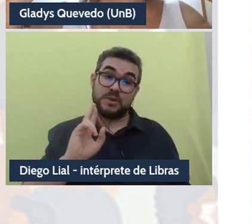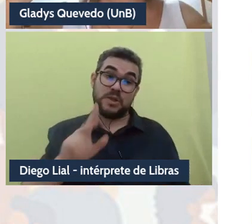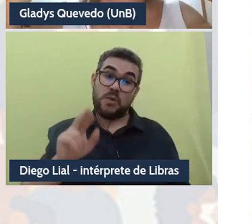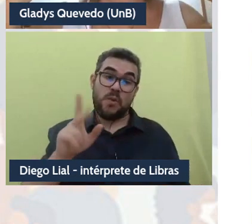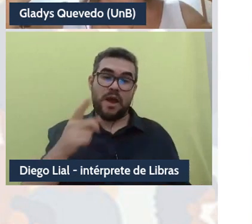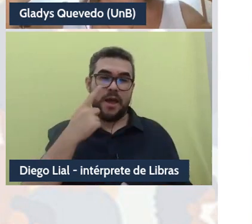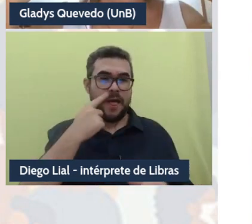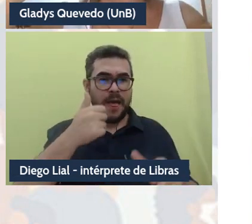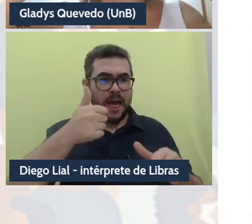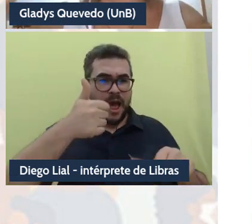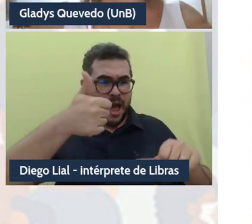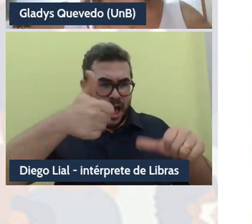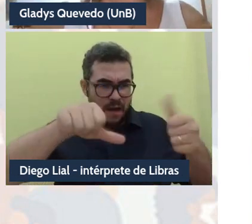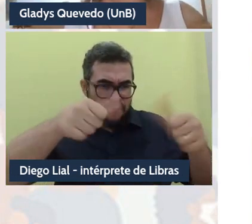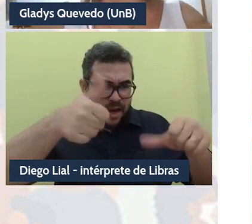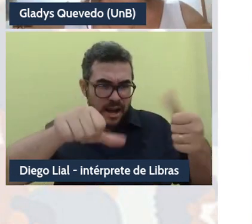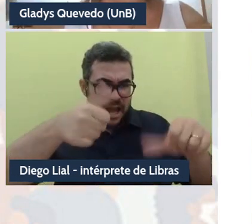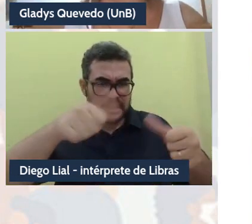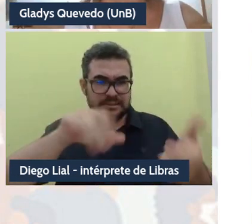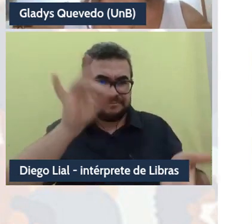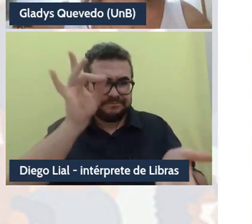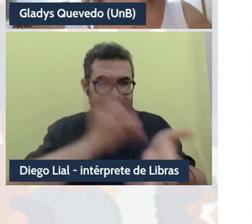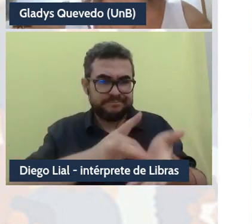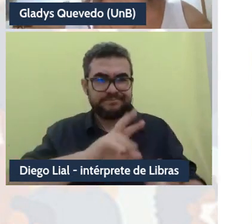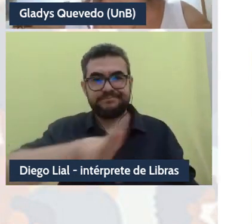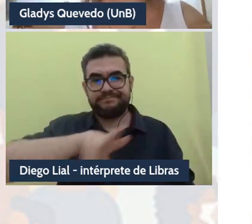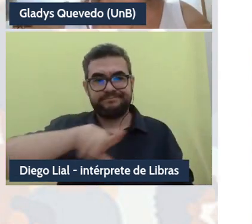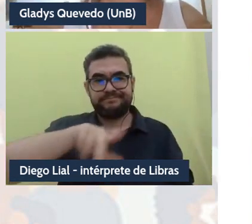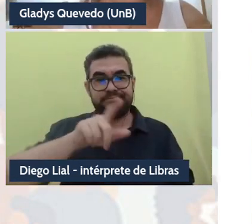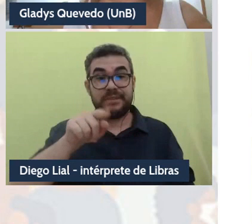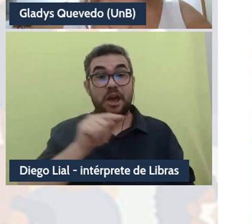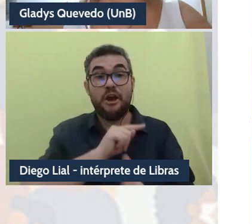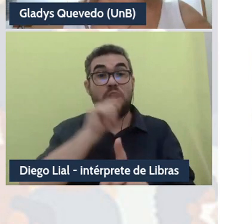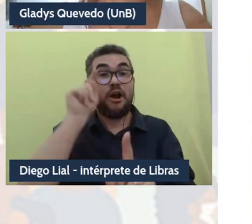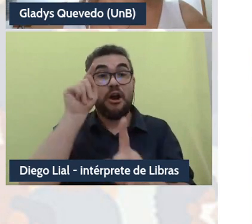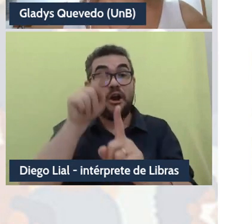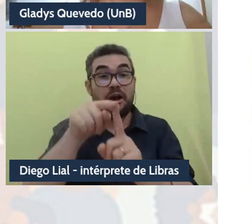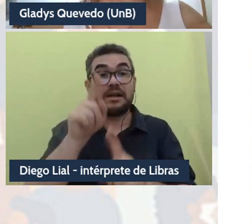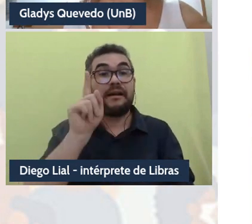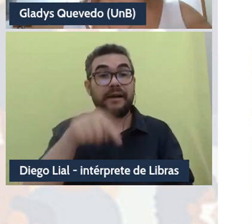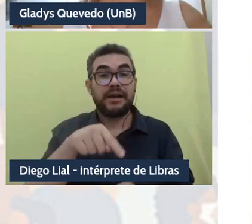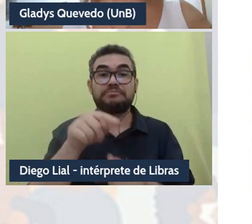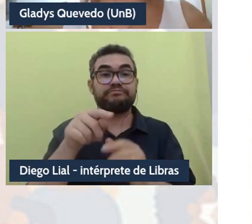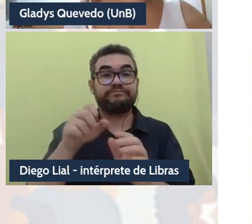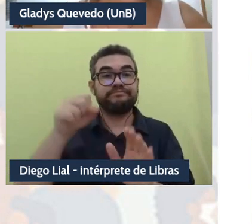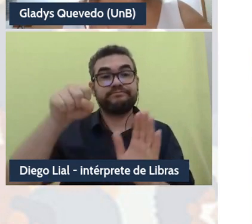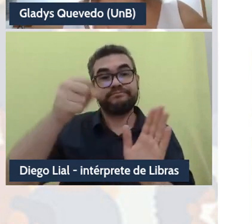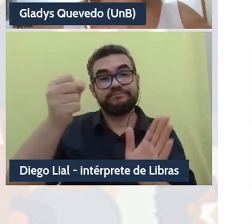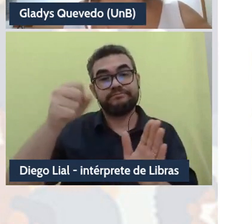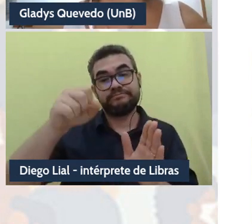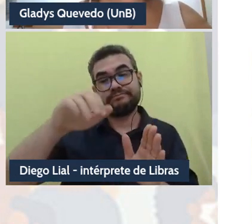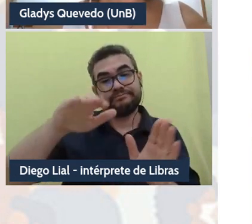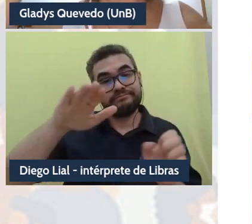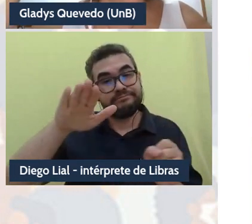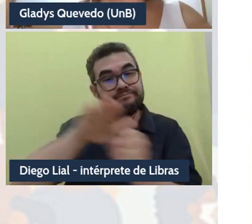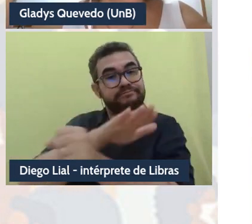Mas significa realmente que é porque a escola está bem, porque eles foram bem